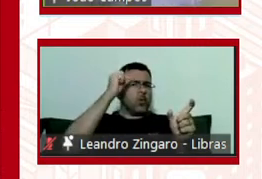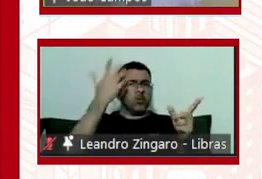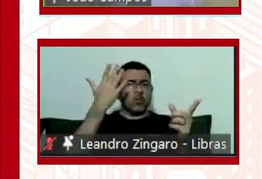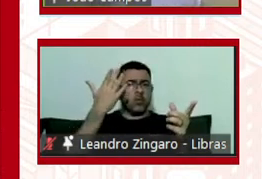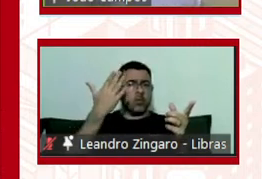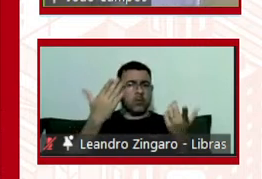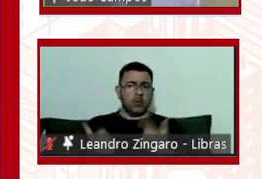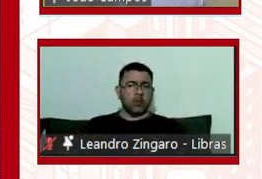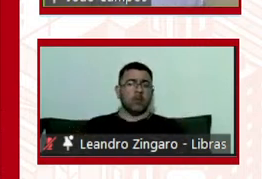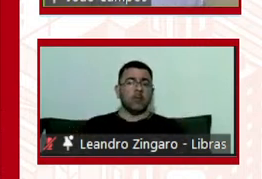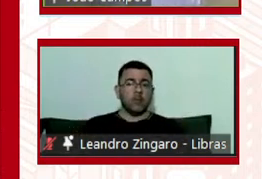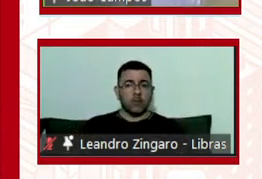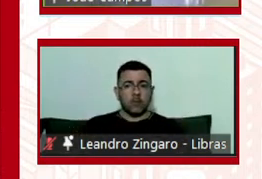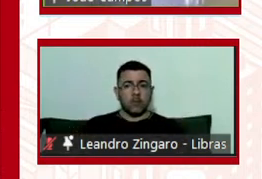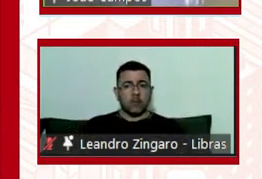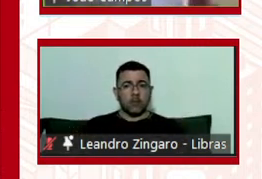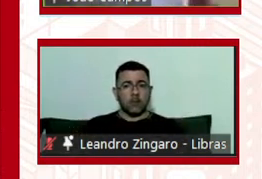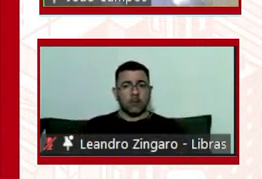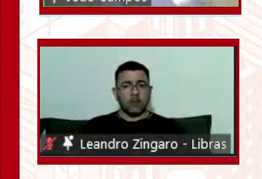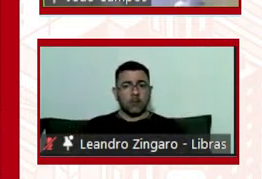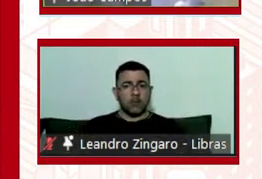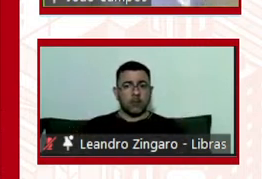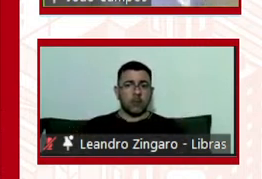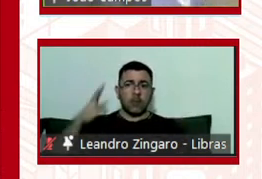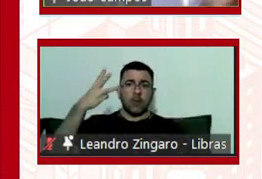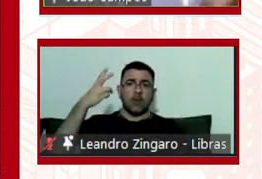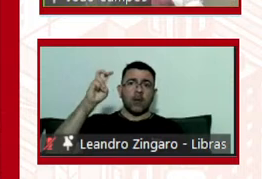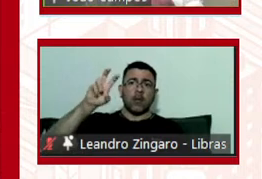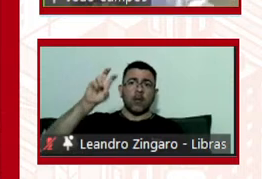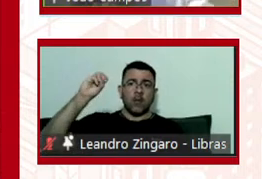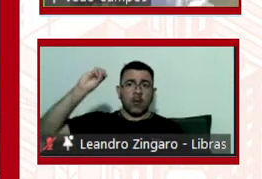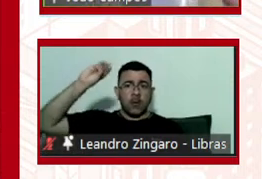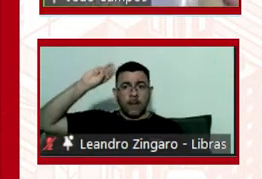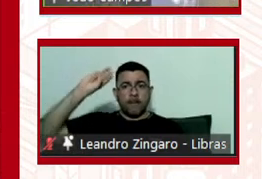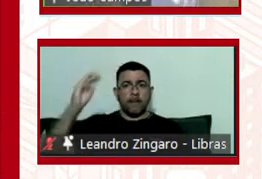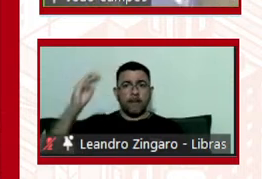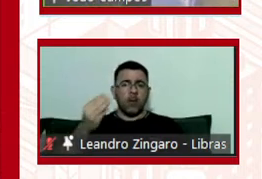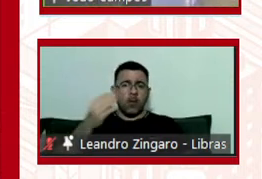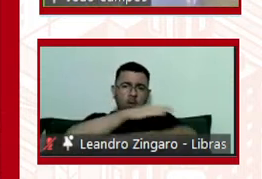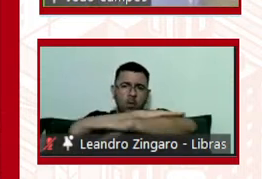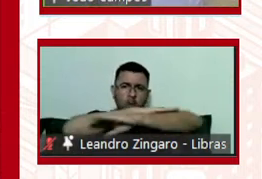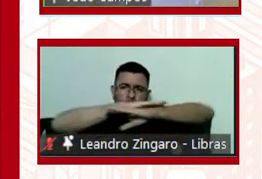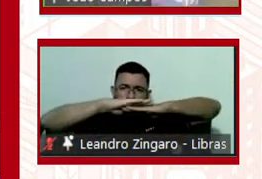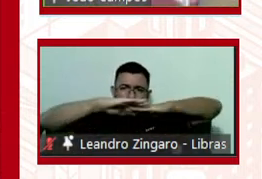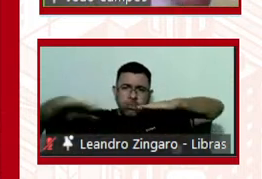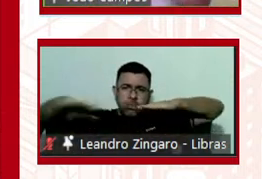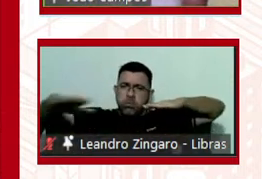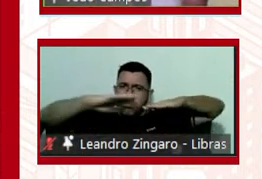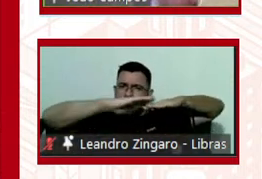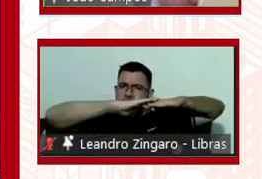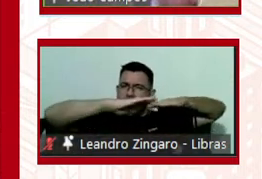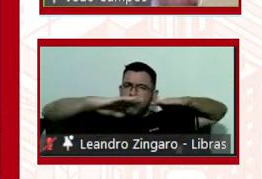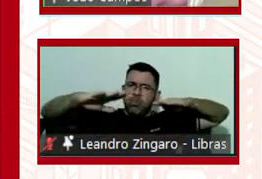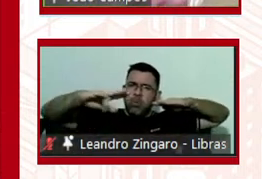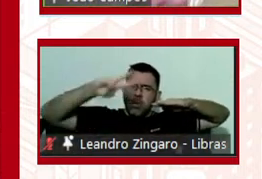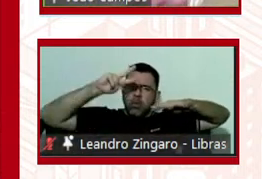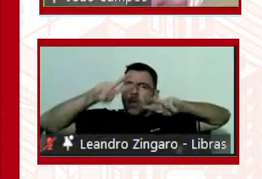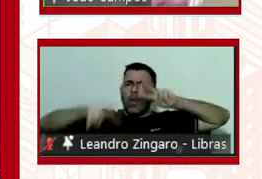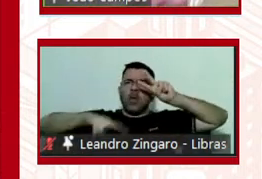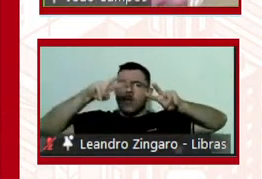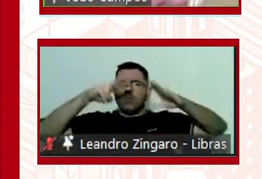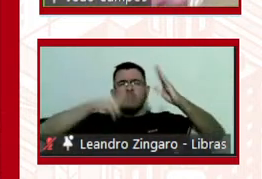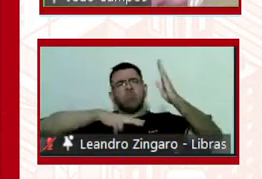impressionante você bota 50 milhões de asfalto a tcha que foi 300 milhões porque a visibilidade você atacou